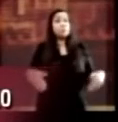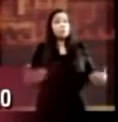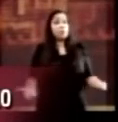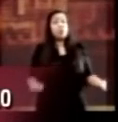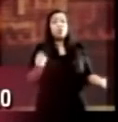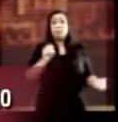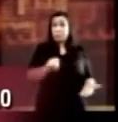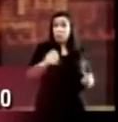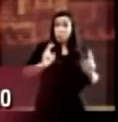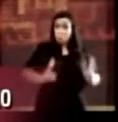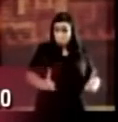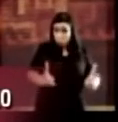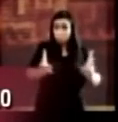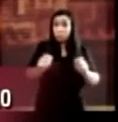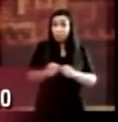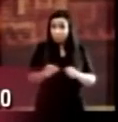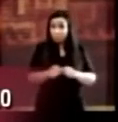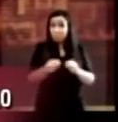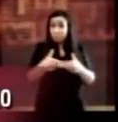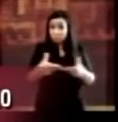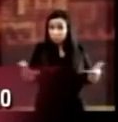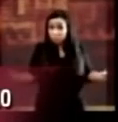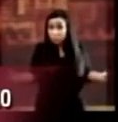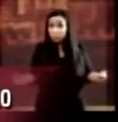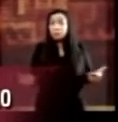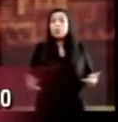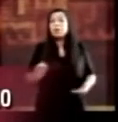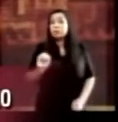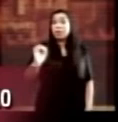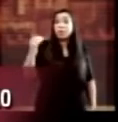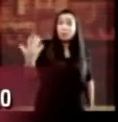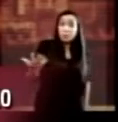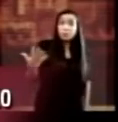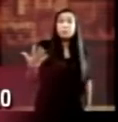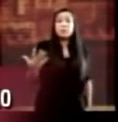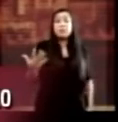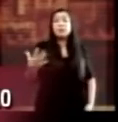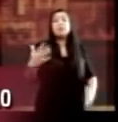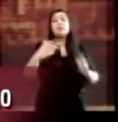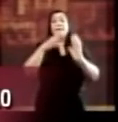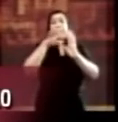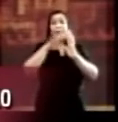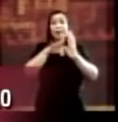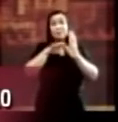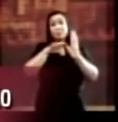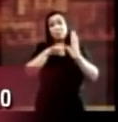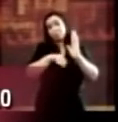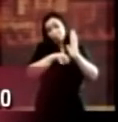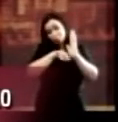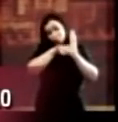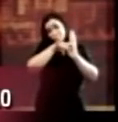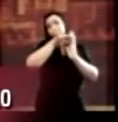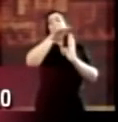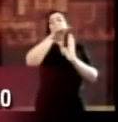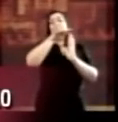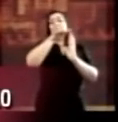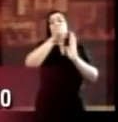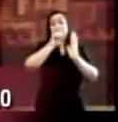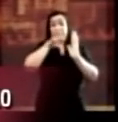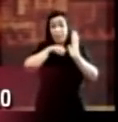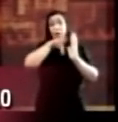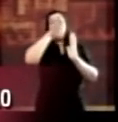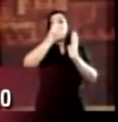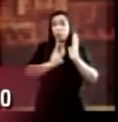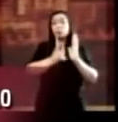Então, se continuar fazendo isso, o que está acontecendo, essa tendência de aumento, a gente